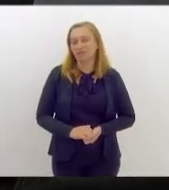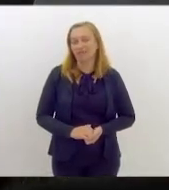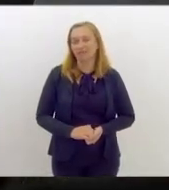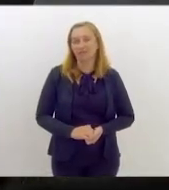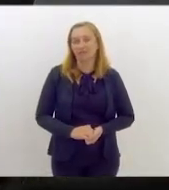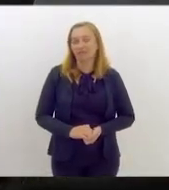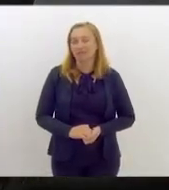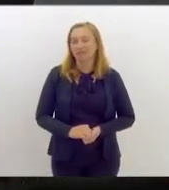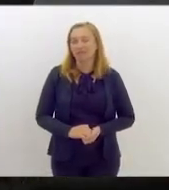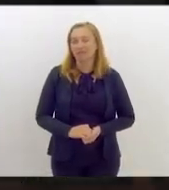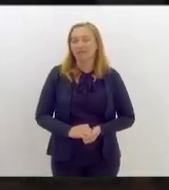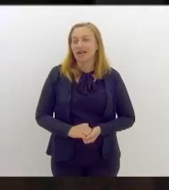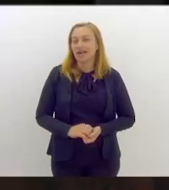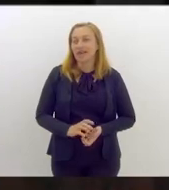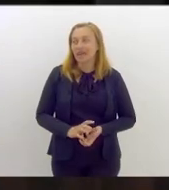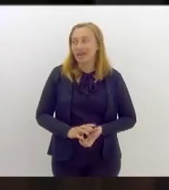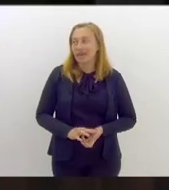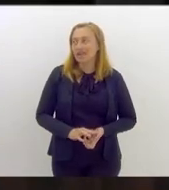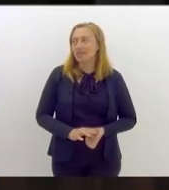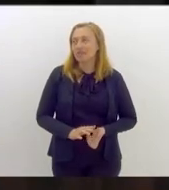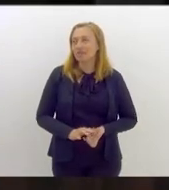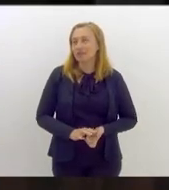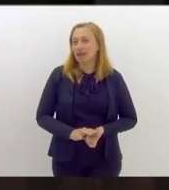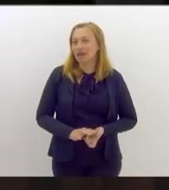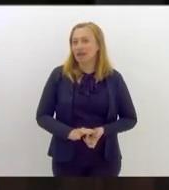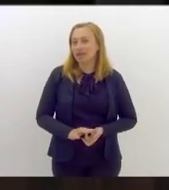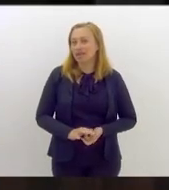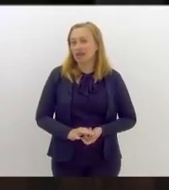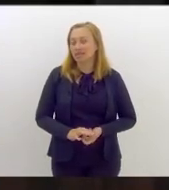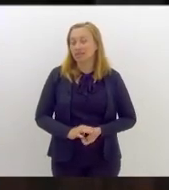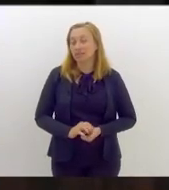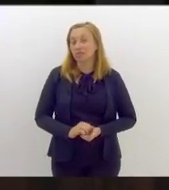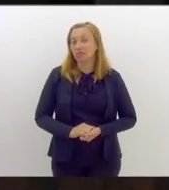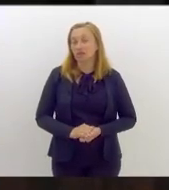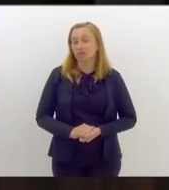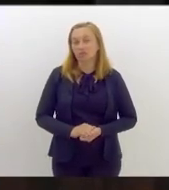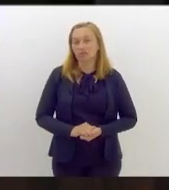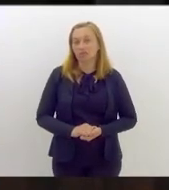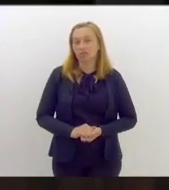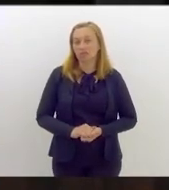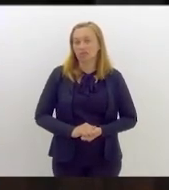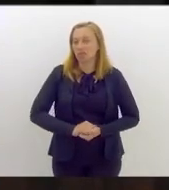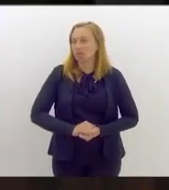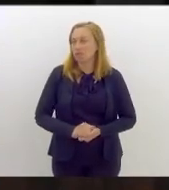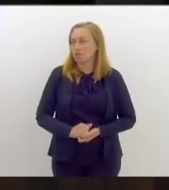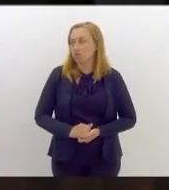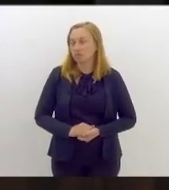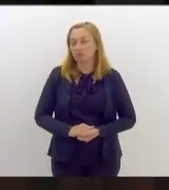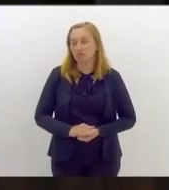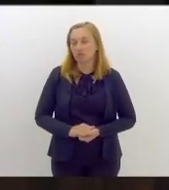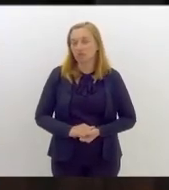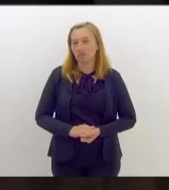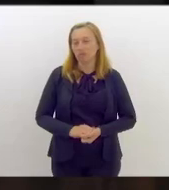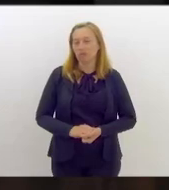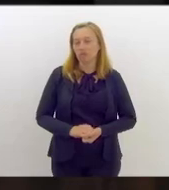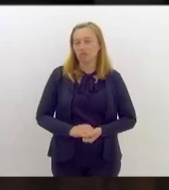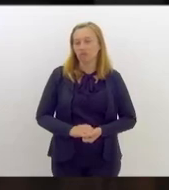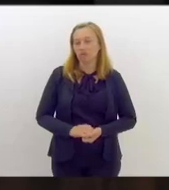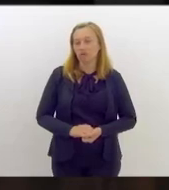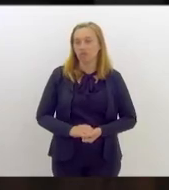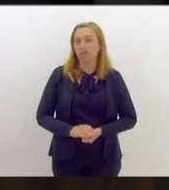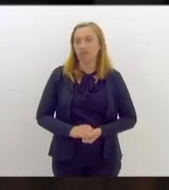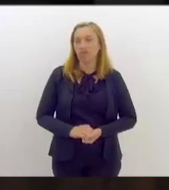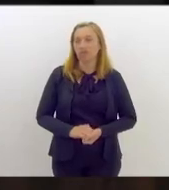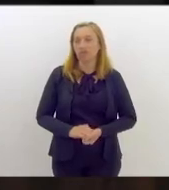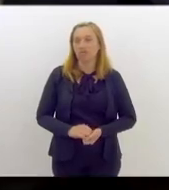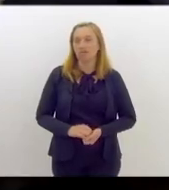Emenda da, do Legislaqui, pedir assessoria para voltar para terça-feira, emenda condicional. Presidente, tá? Na terça-feira, a Vossa Excelência vai